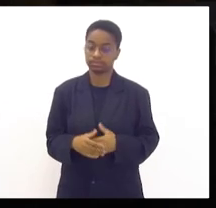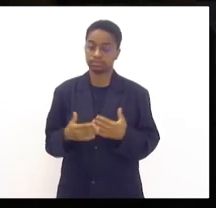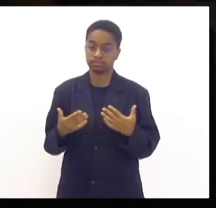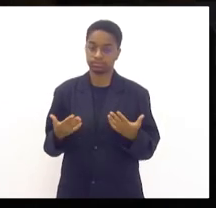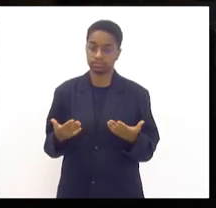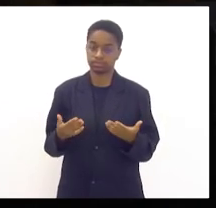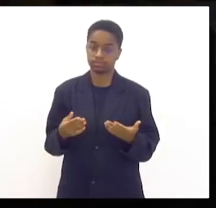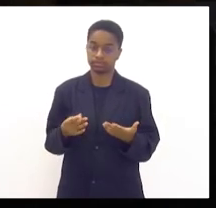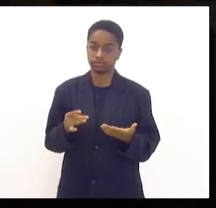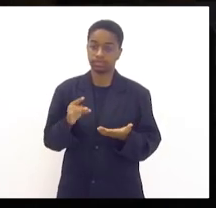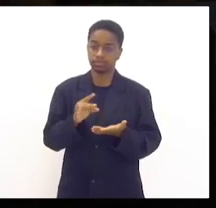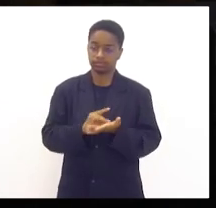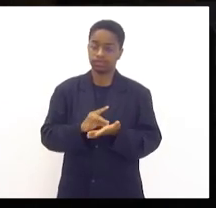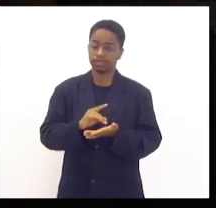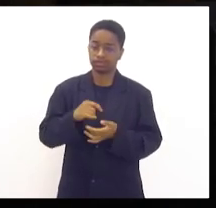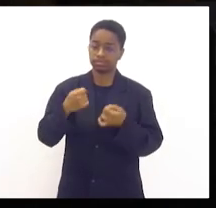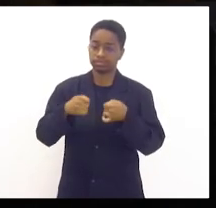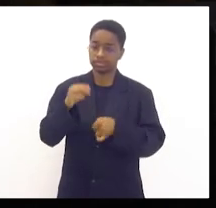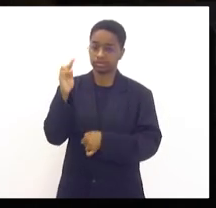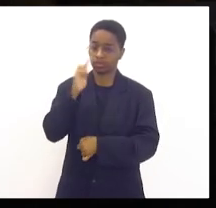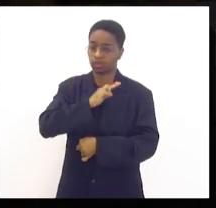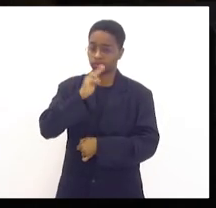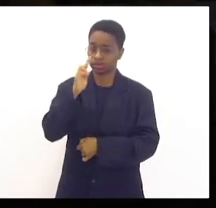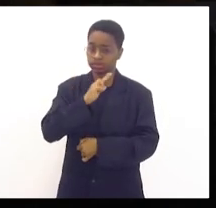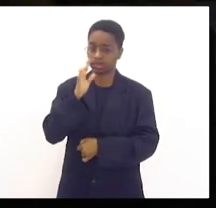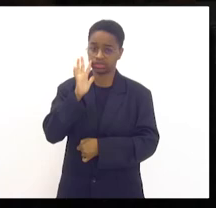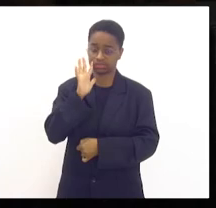é emergencial.